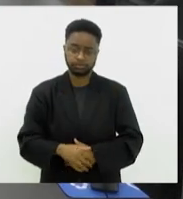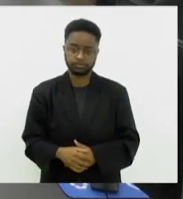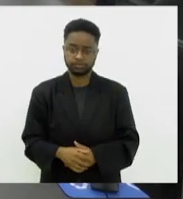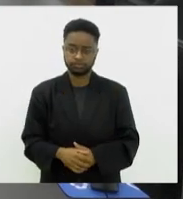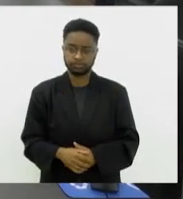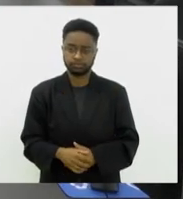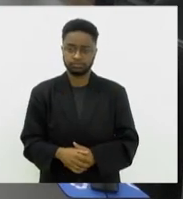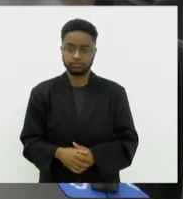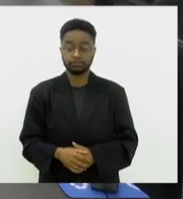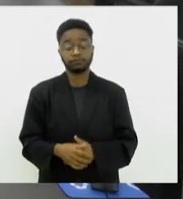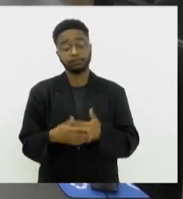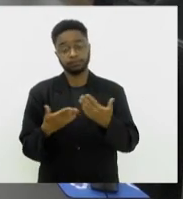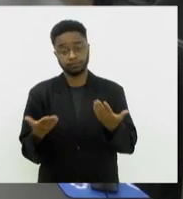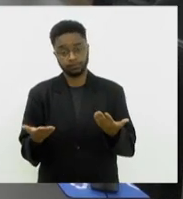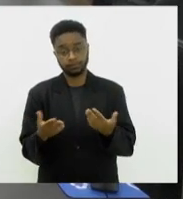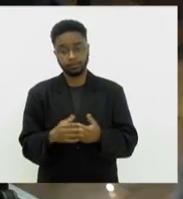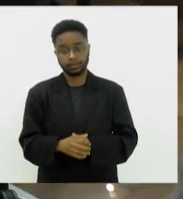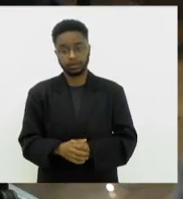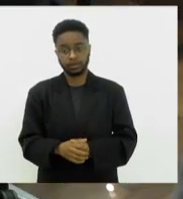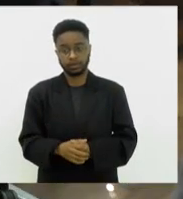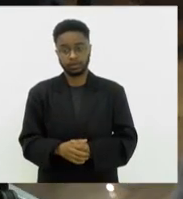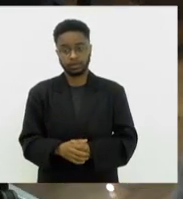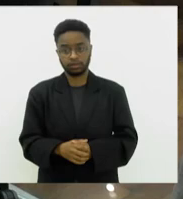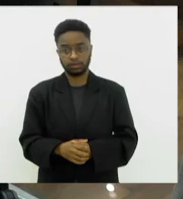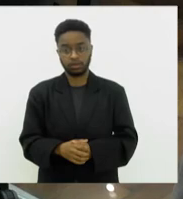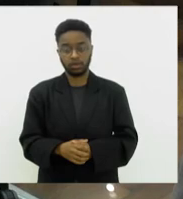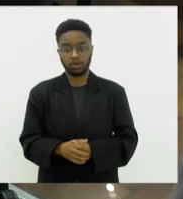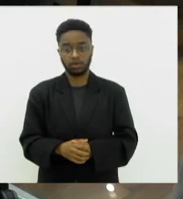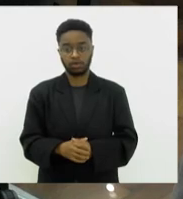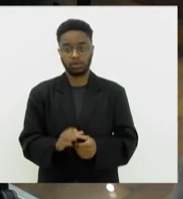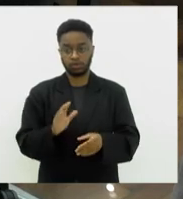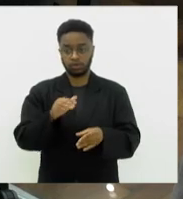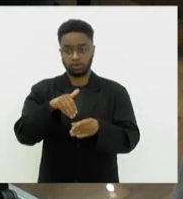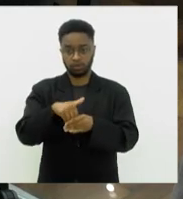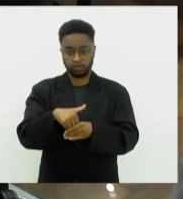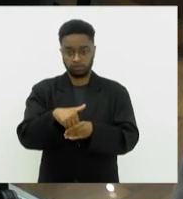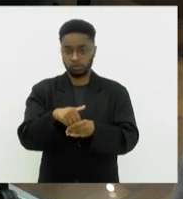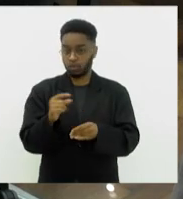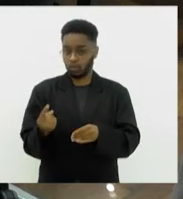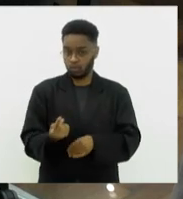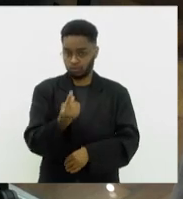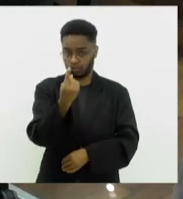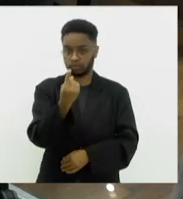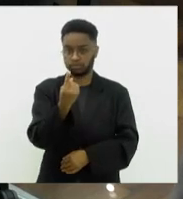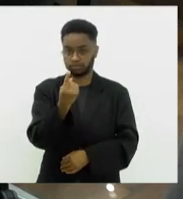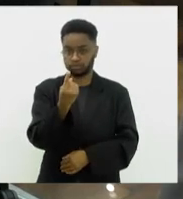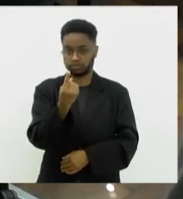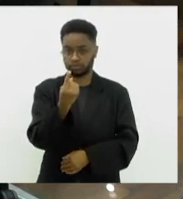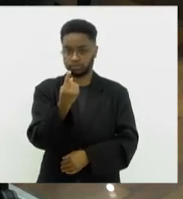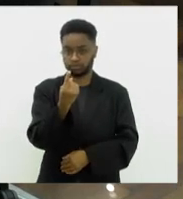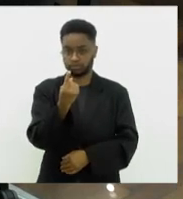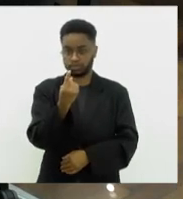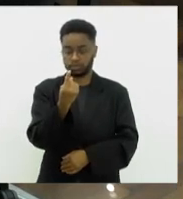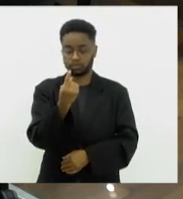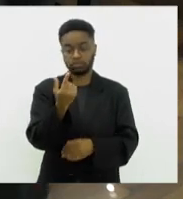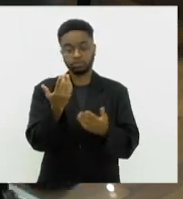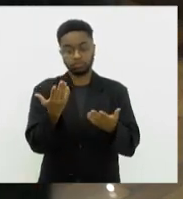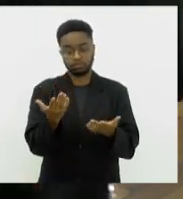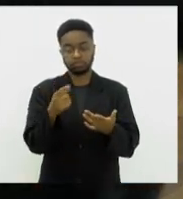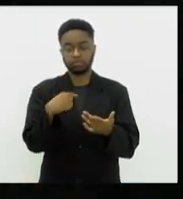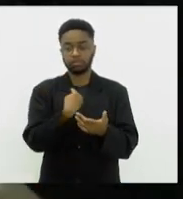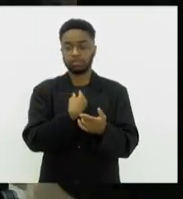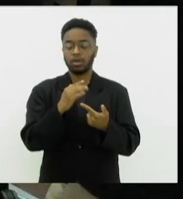isso eh o voto será uma uma votação apenas E trazemos aí